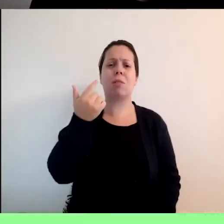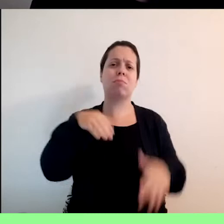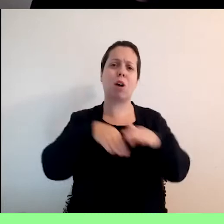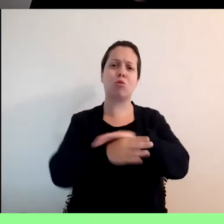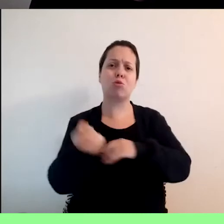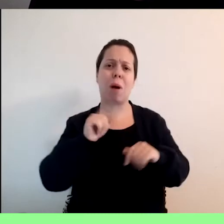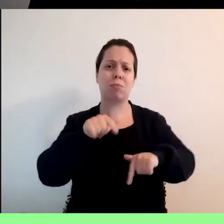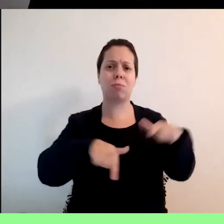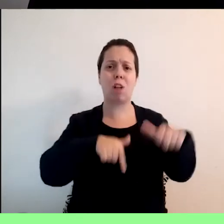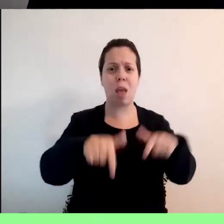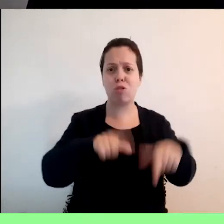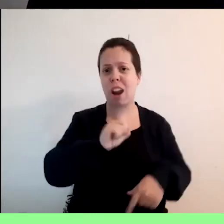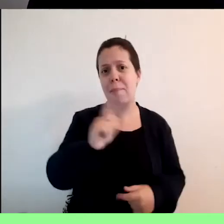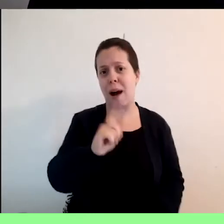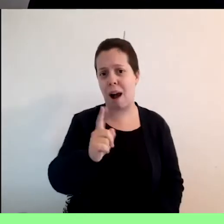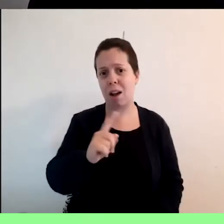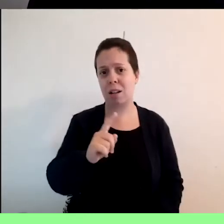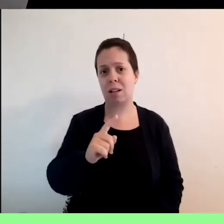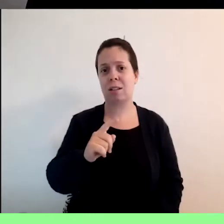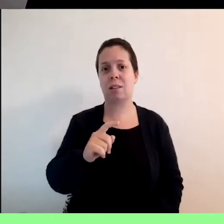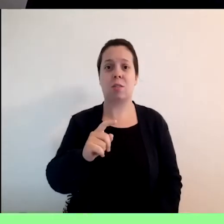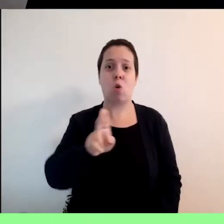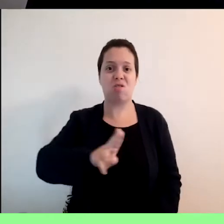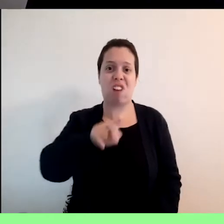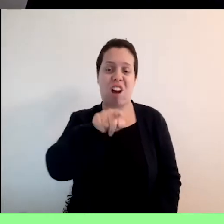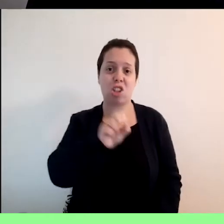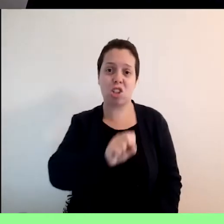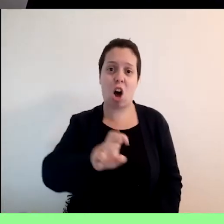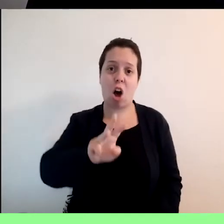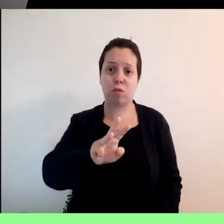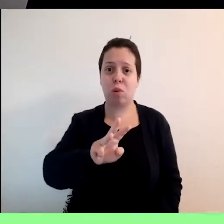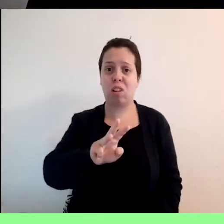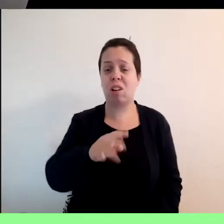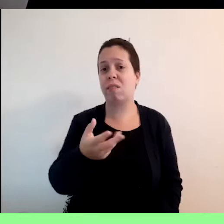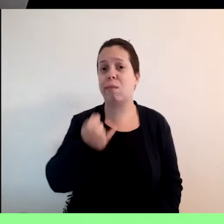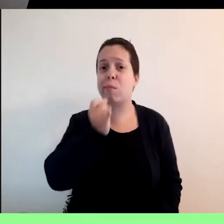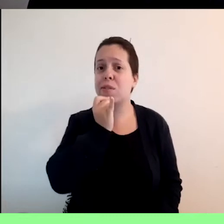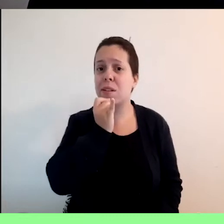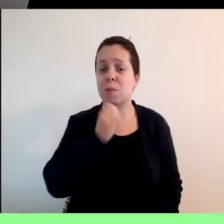necessita desse tipo de plugin, de ferramenta, seria algo do tipo, sei